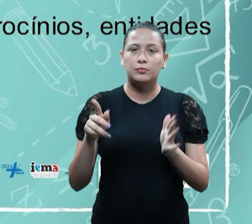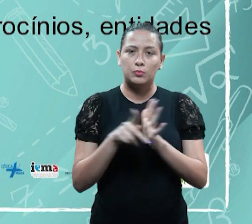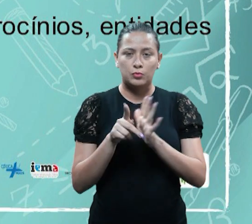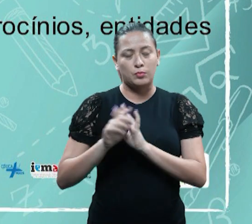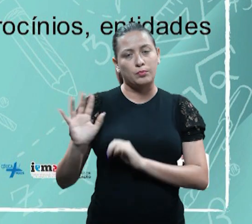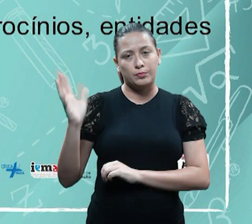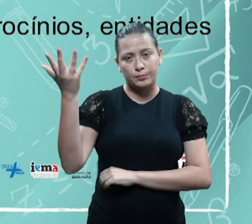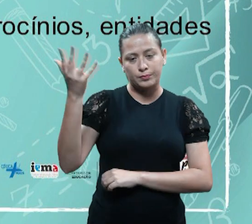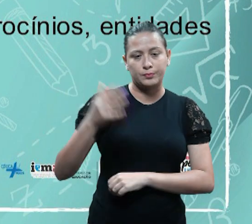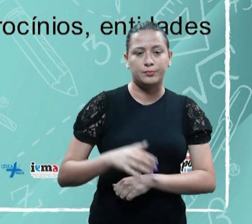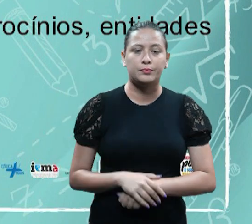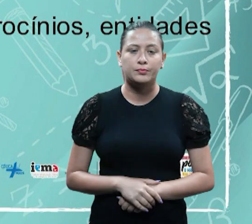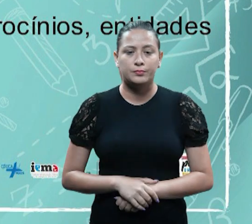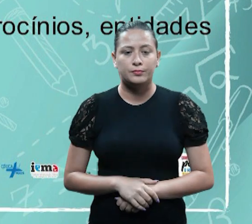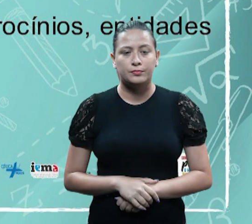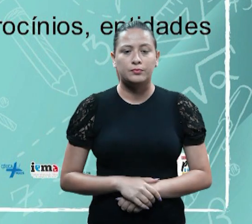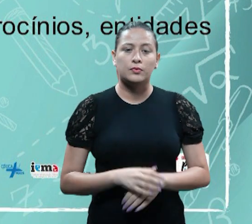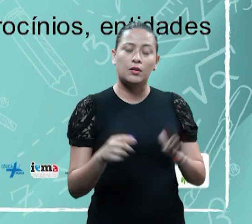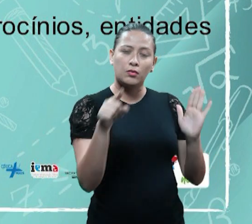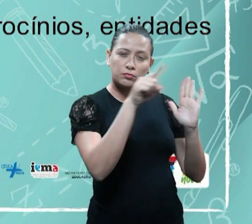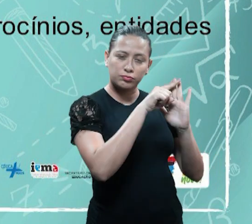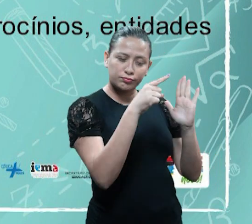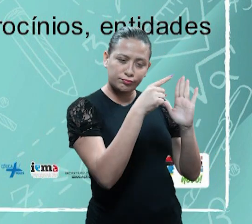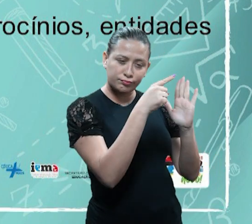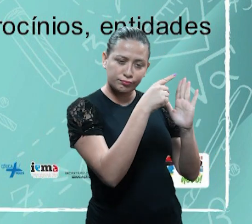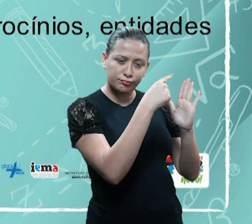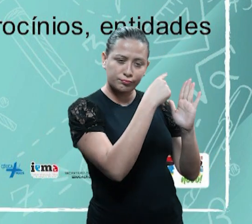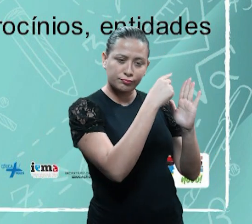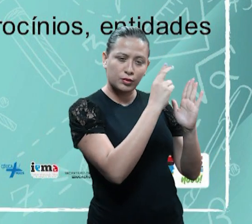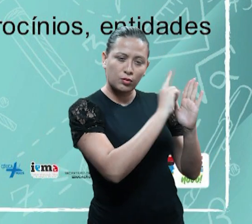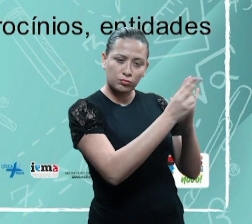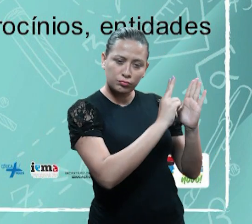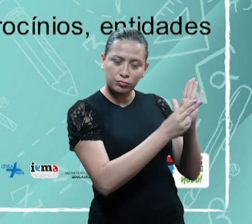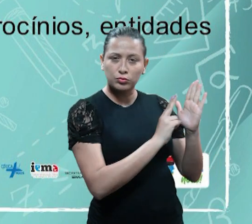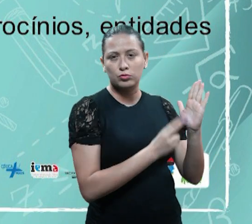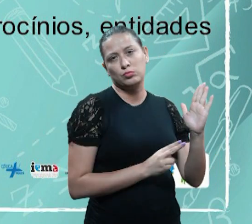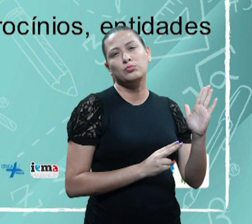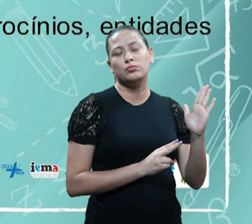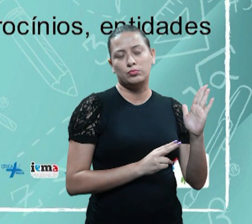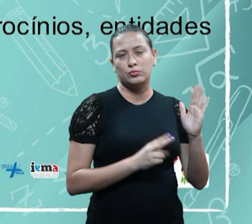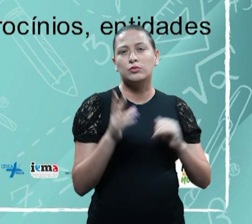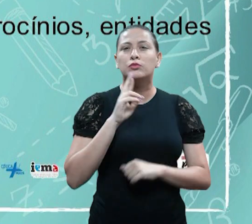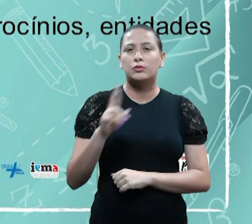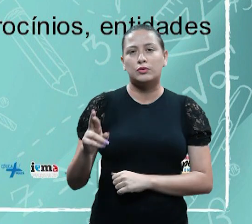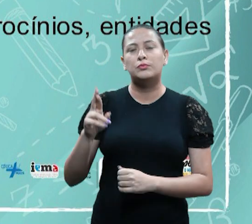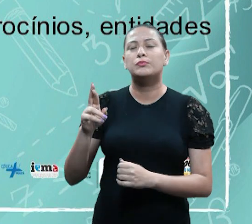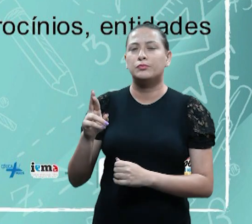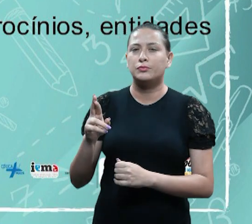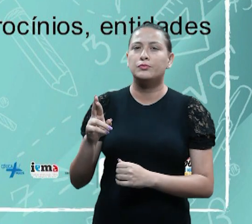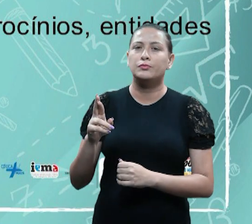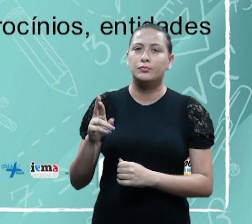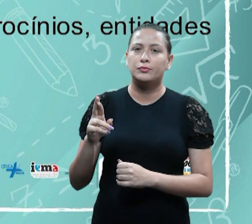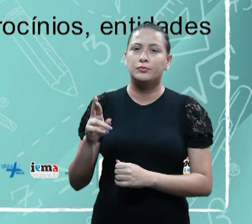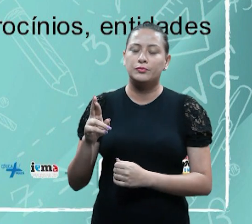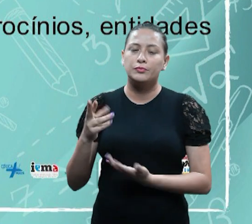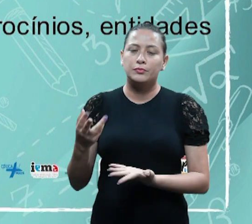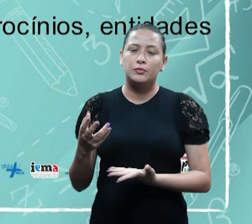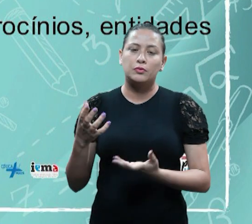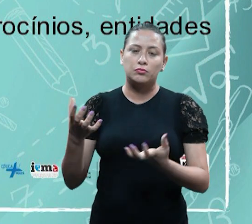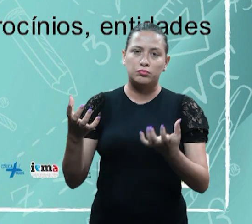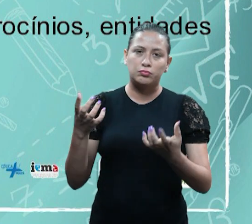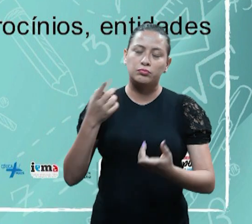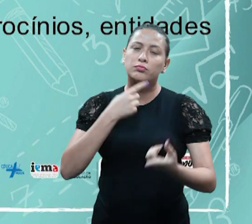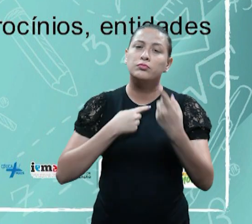evento. Listar resultados desejados, o que eu desejo para o meu evento, o que eu